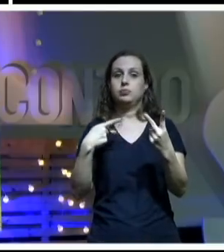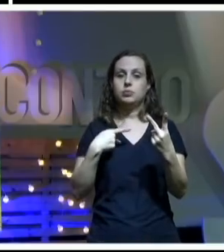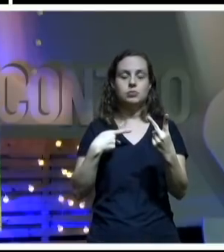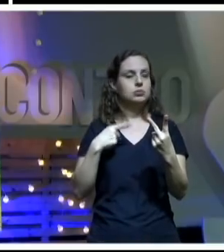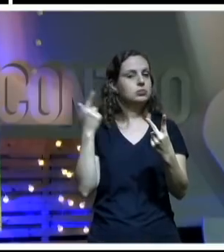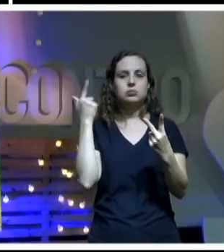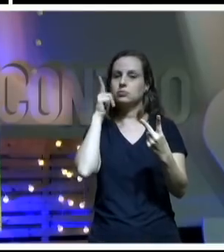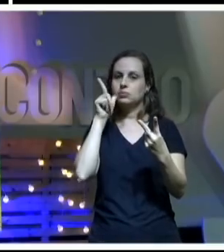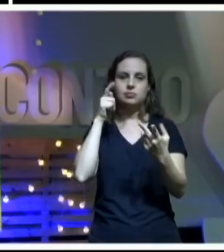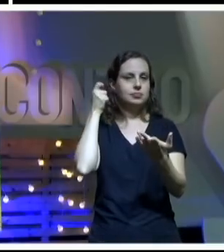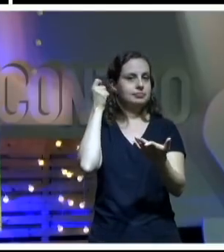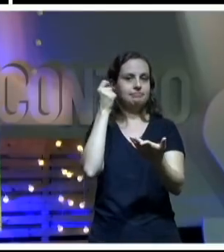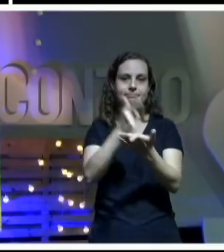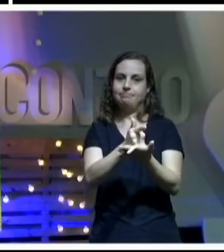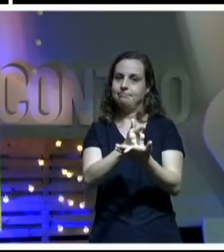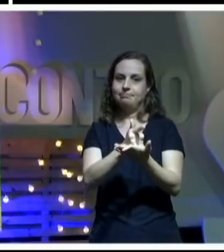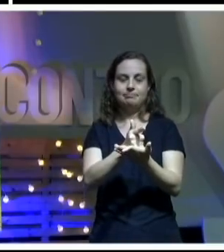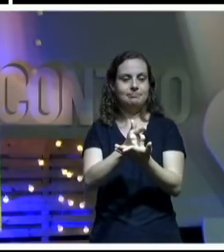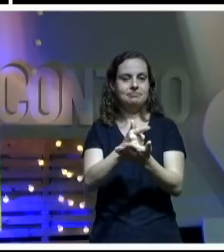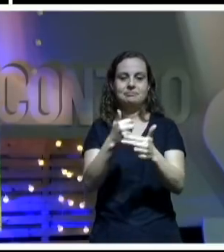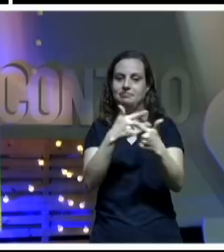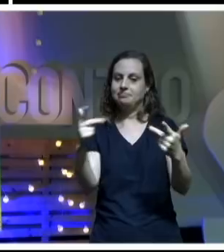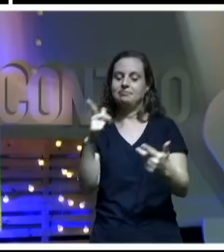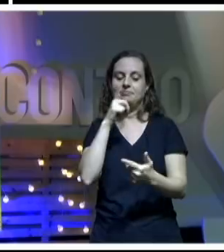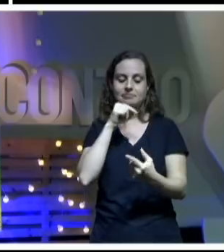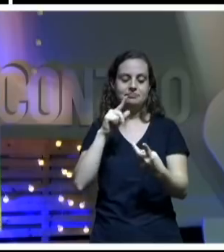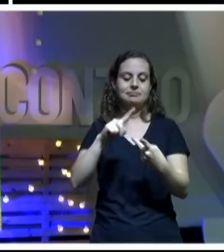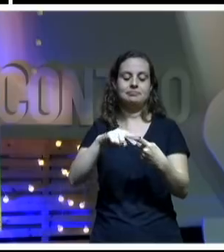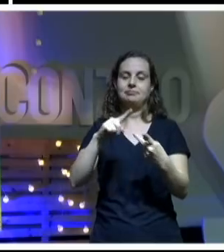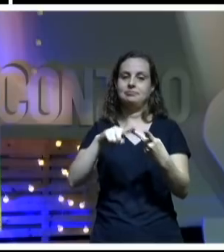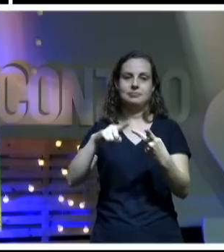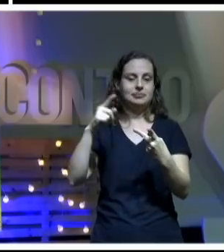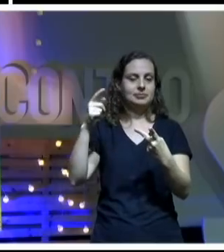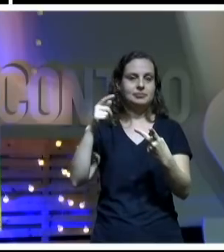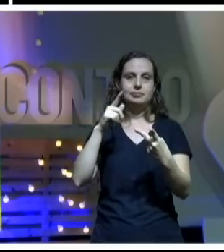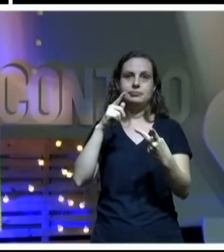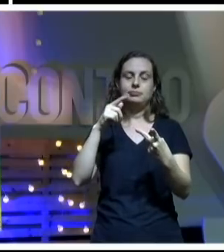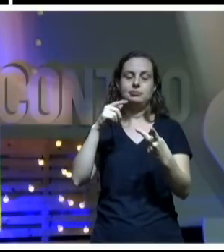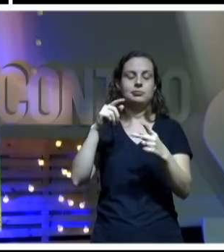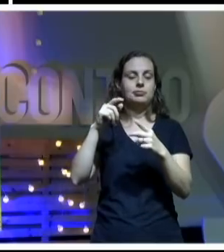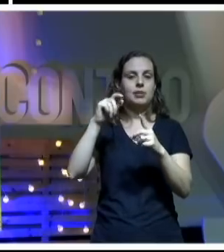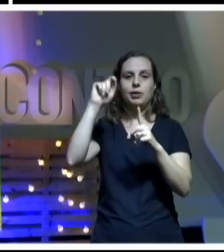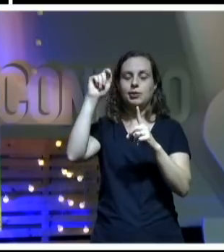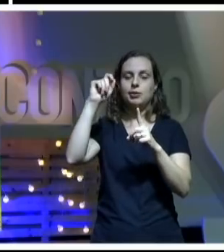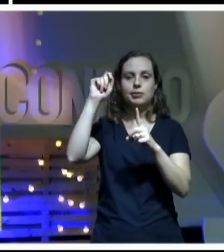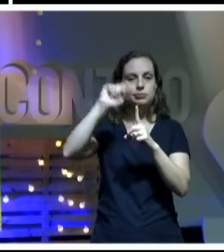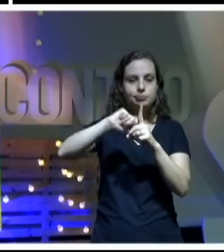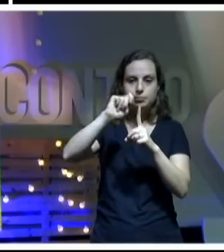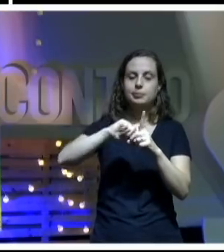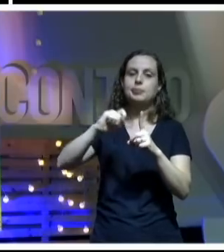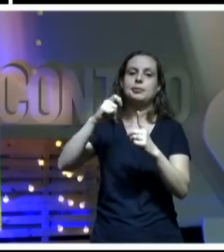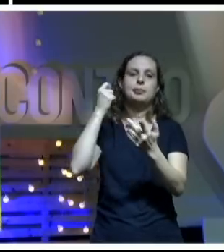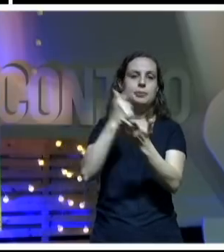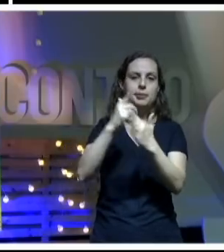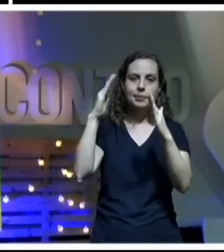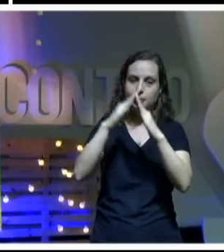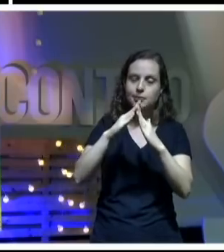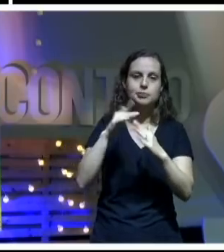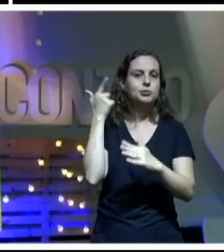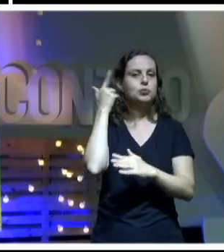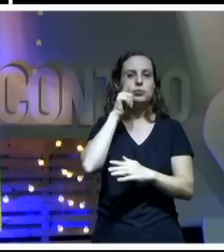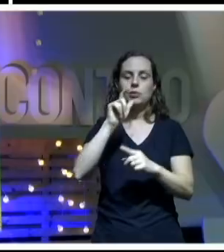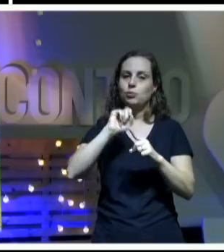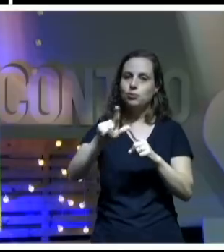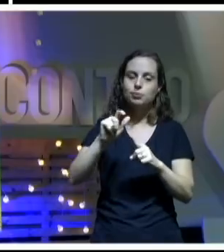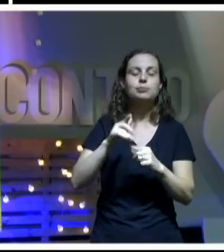suas contas um a cada dois pastores estão sobrecarregados um a cada dois